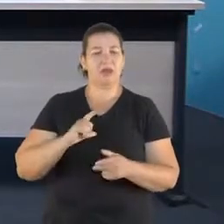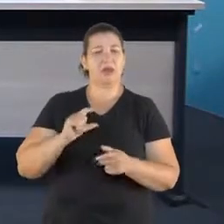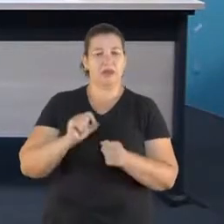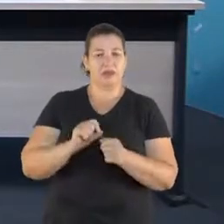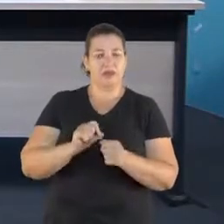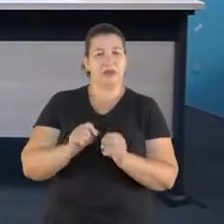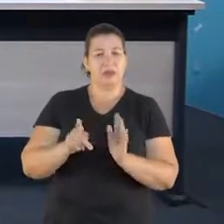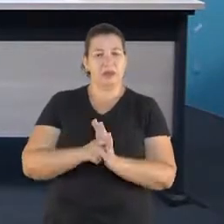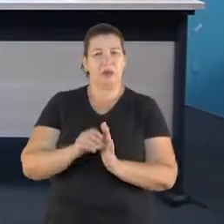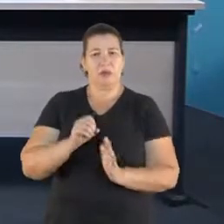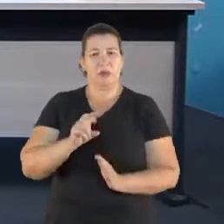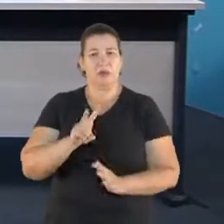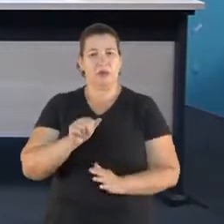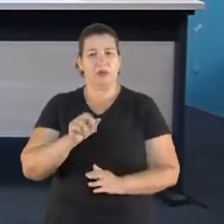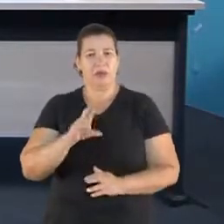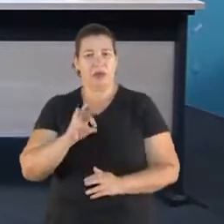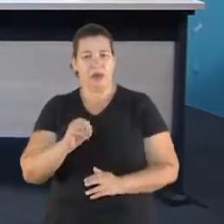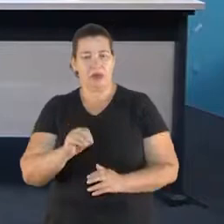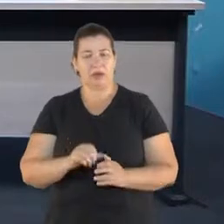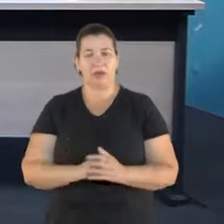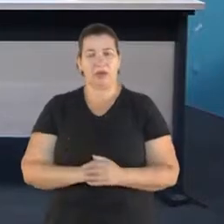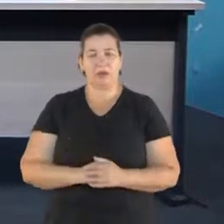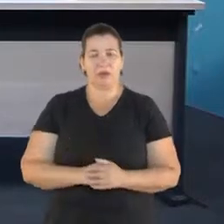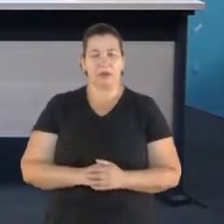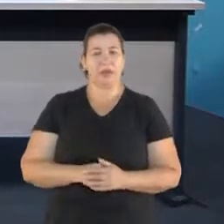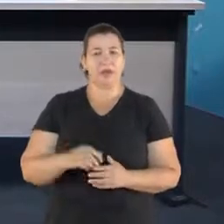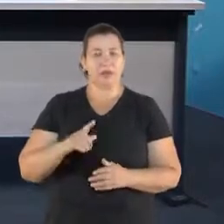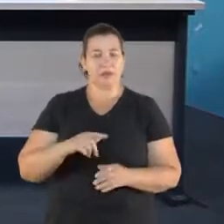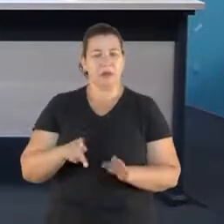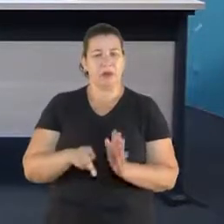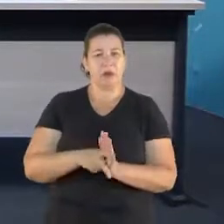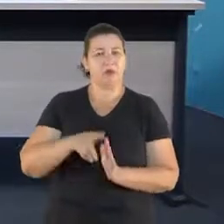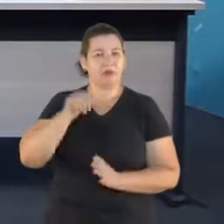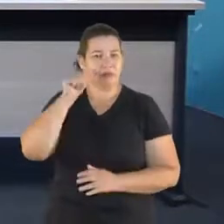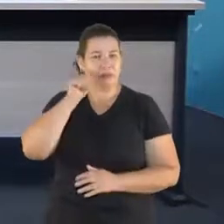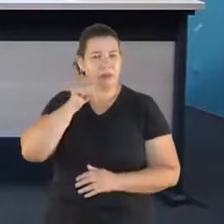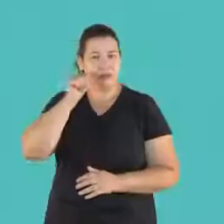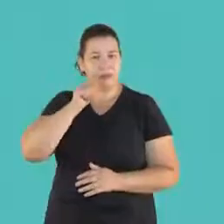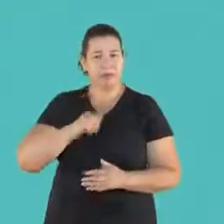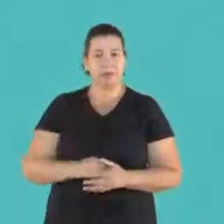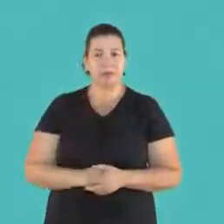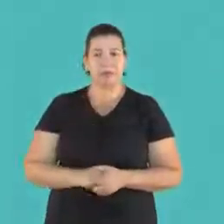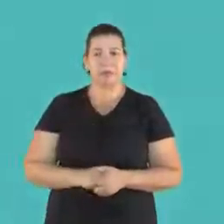produzidos pelo ovário, no caso os ovários, que no caso seriam as gônadas femininas.